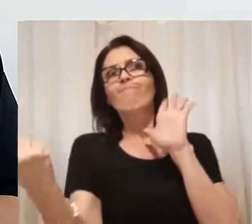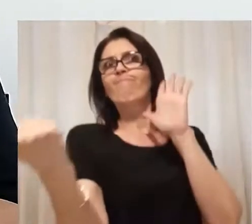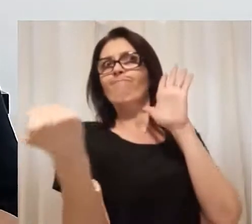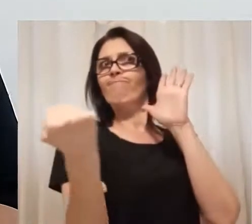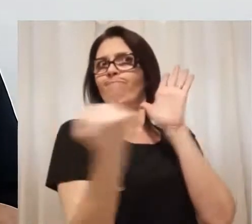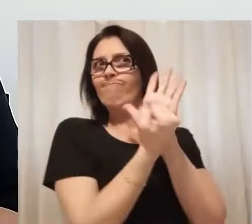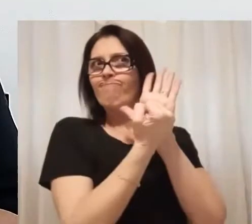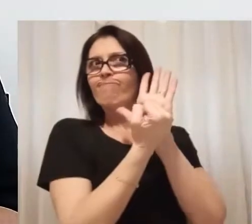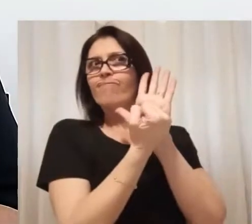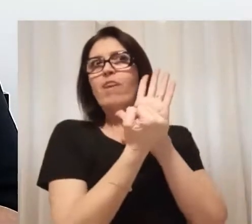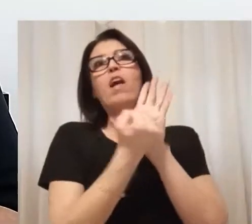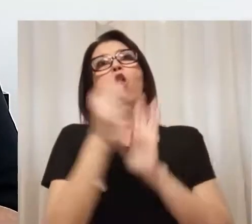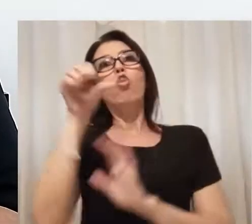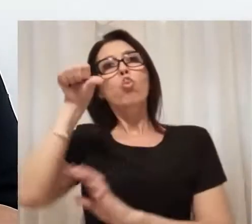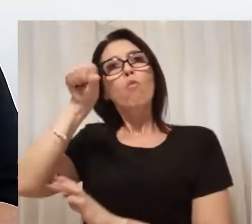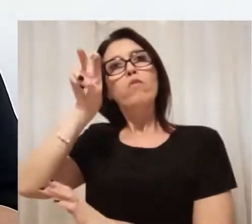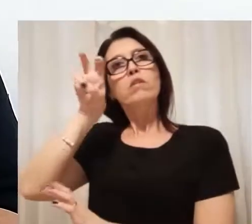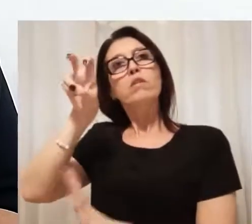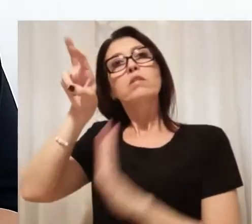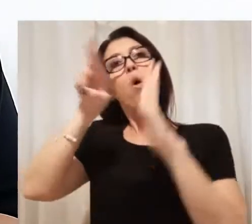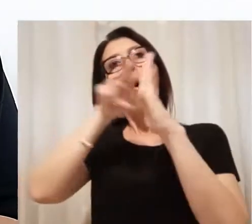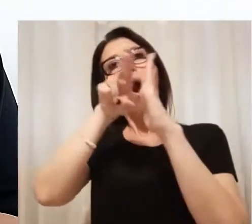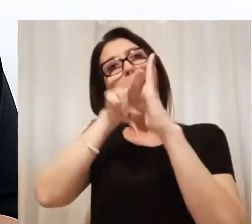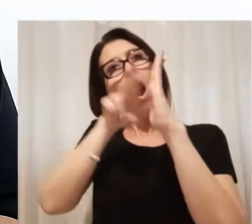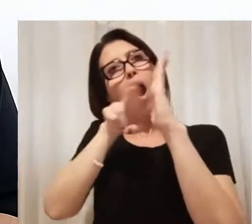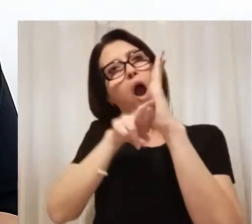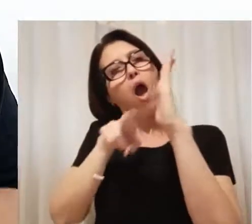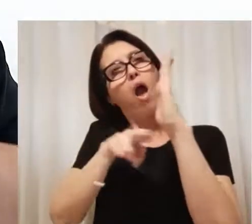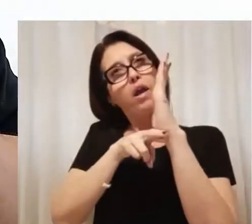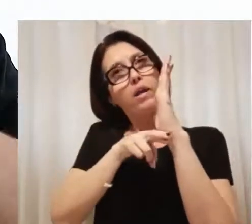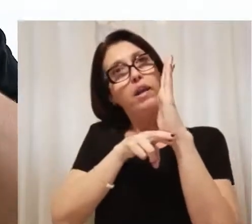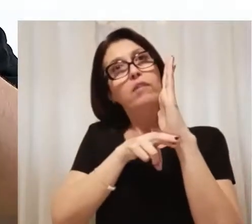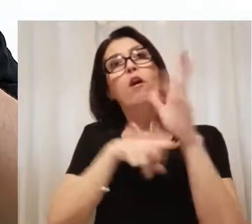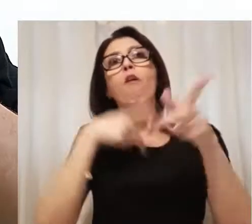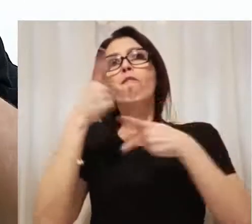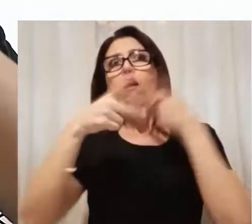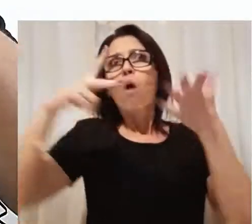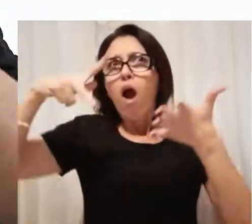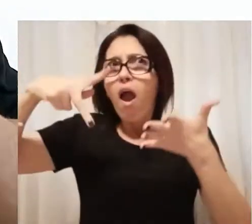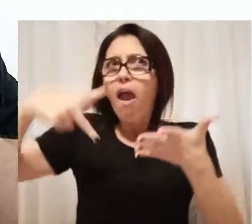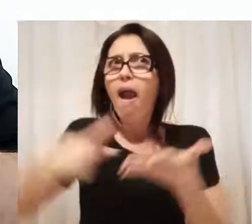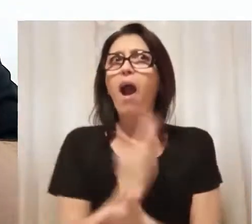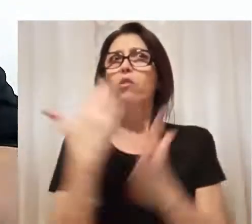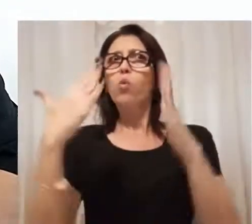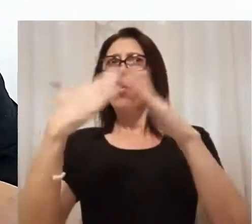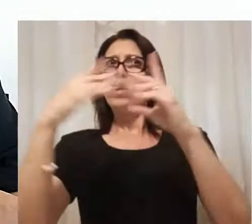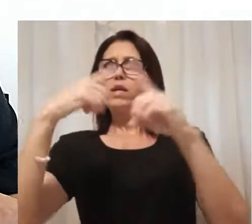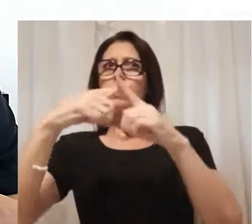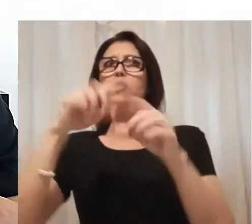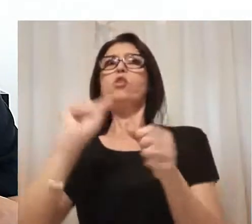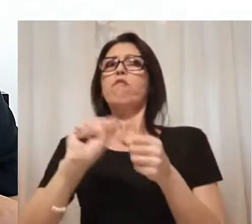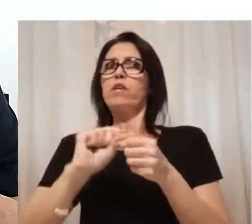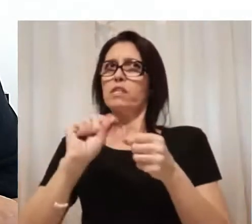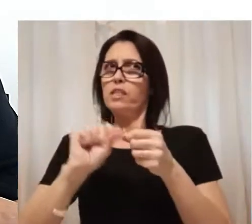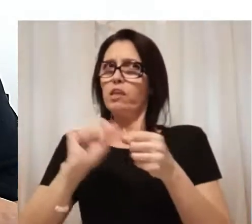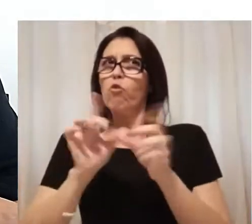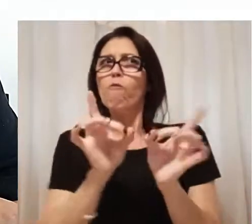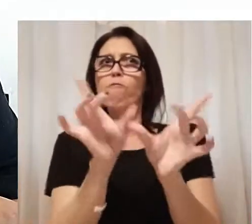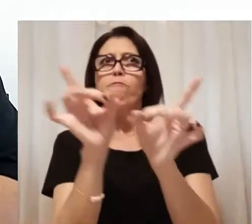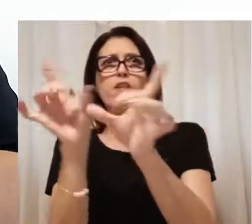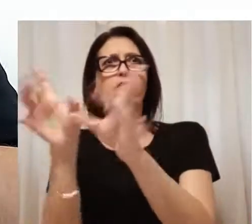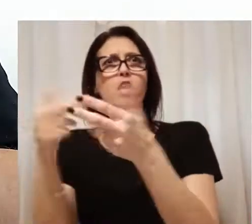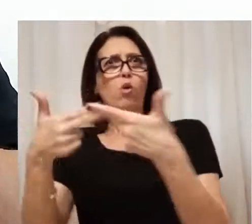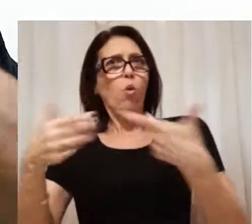colocou nas portas da Catedral de Wittenberg 95 teses contra a venda do perdão dos pecados pela